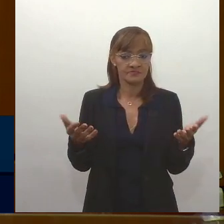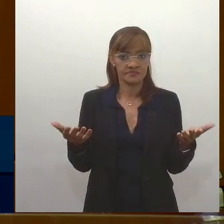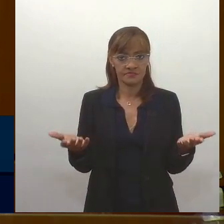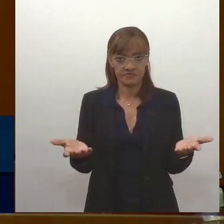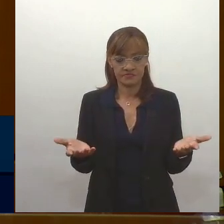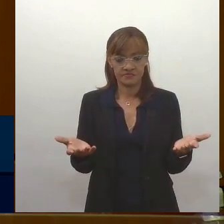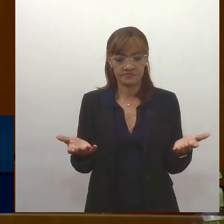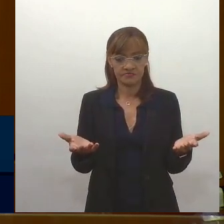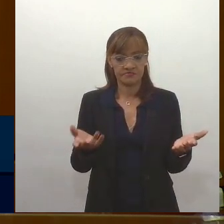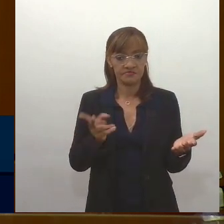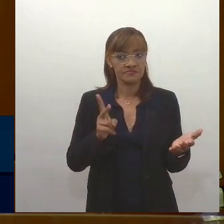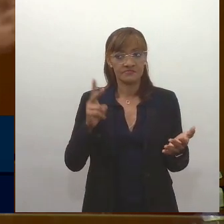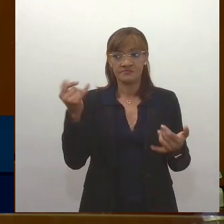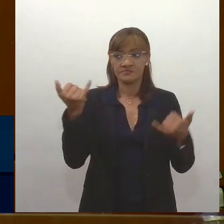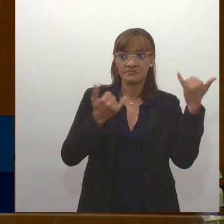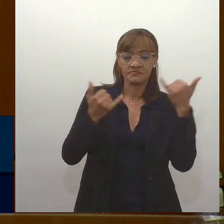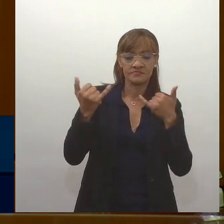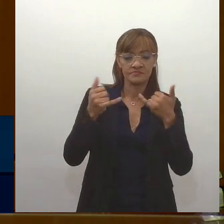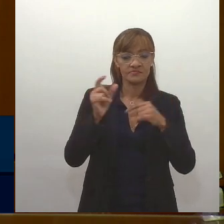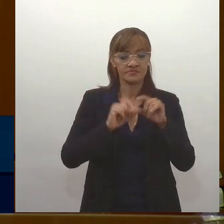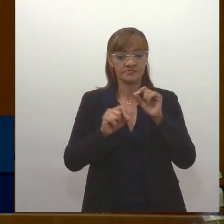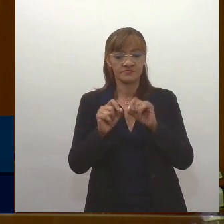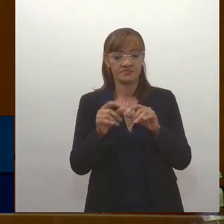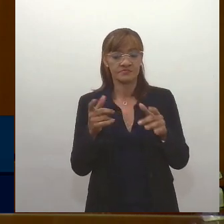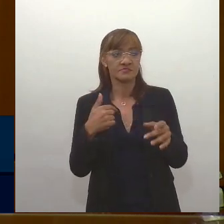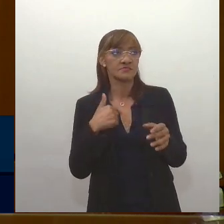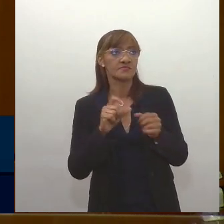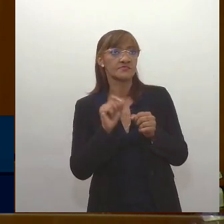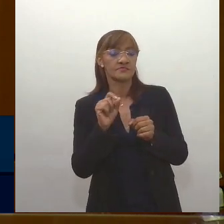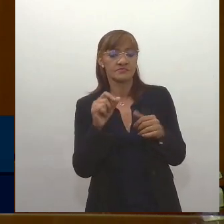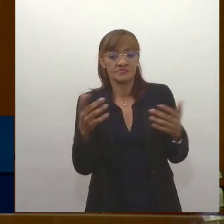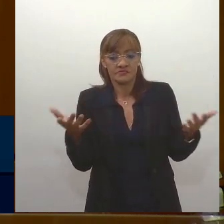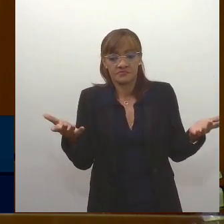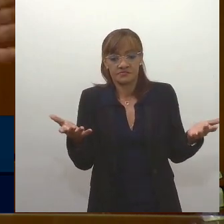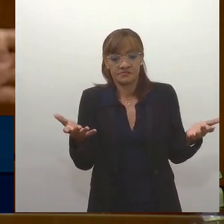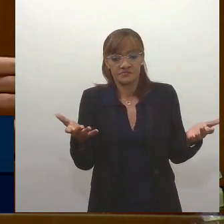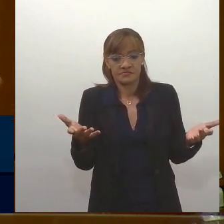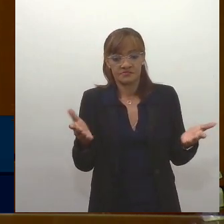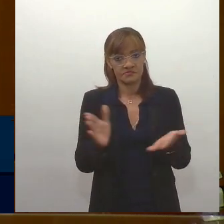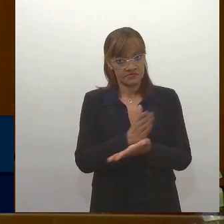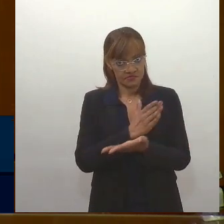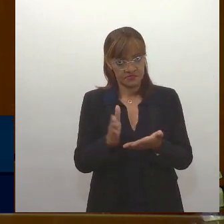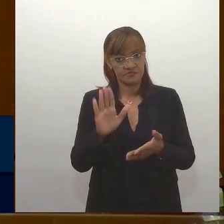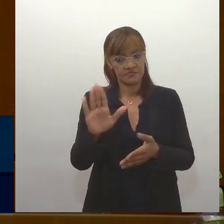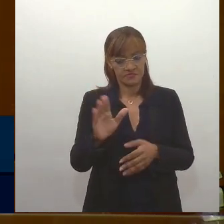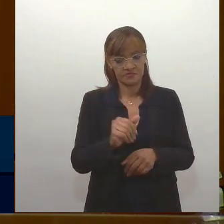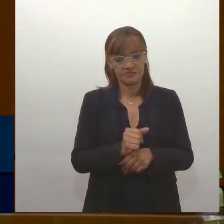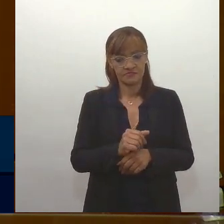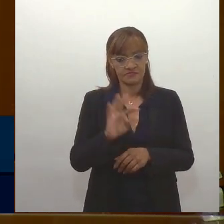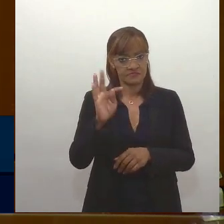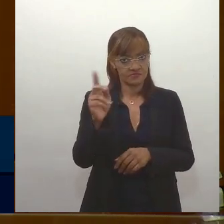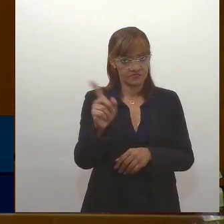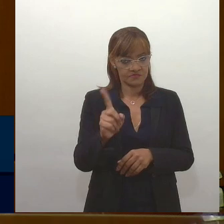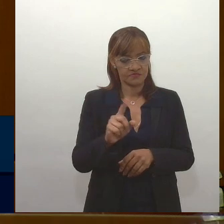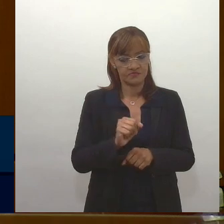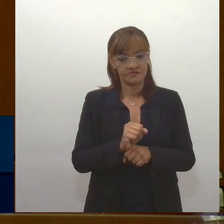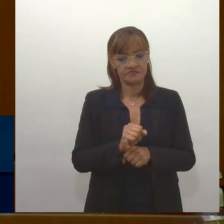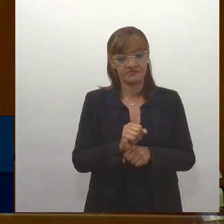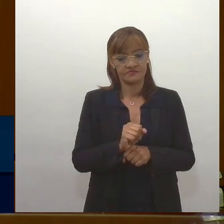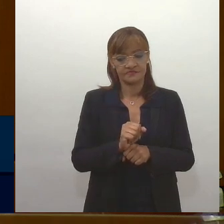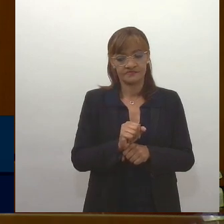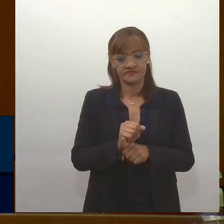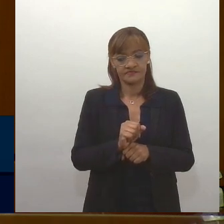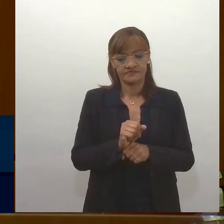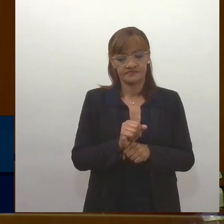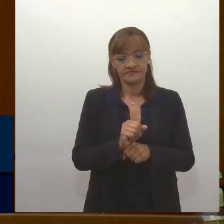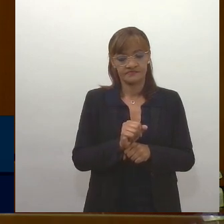seguinte o que é que eu vou fazer mal sou em alguns casos não são todos e a neste caso elas se